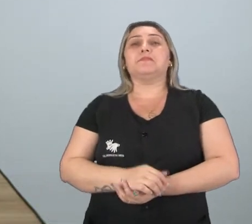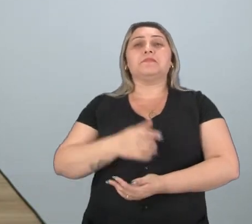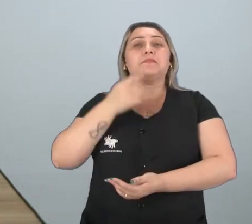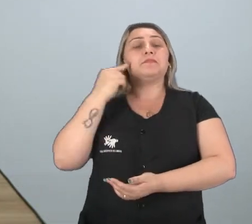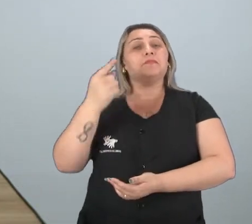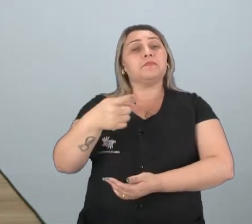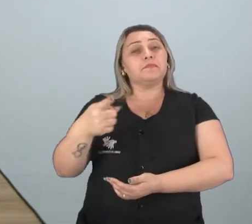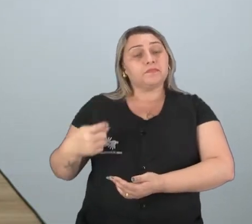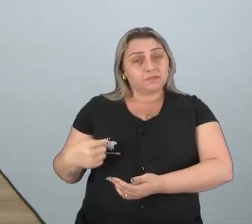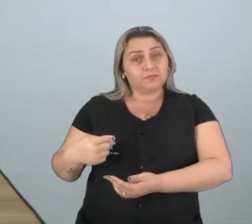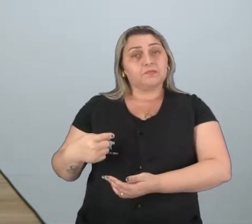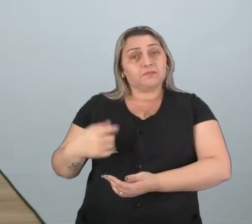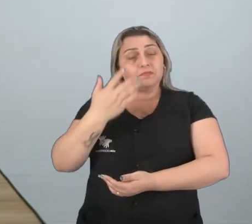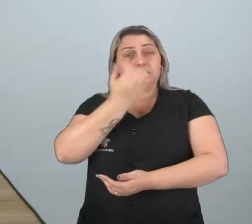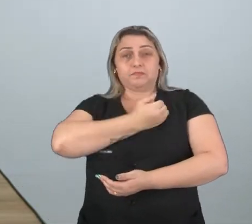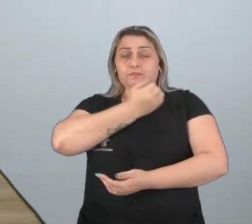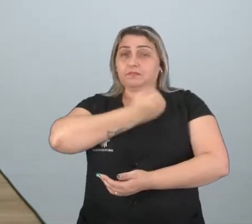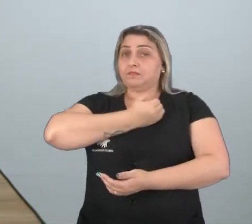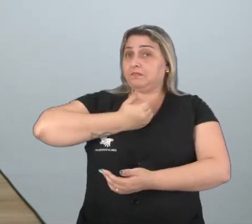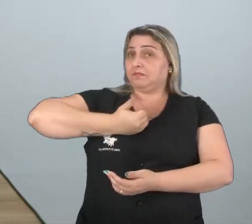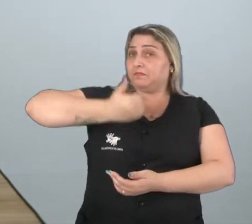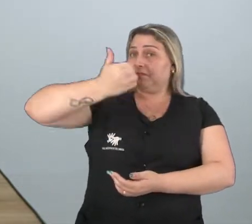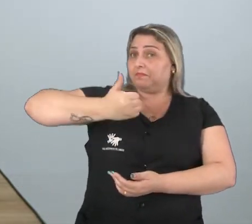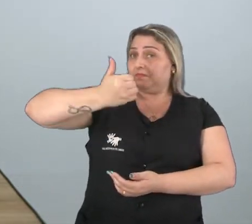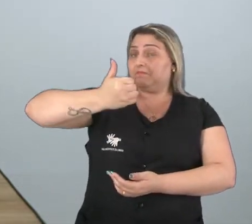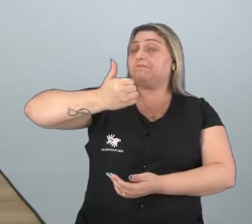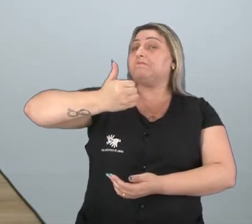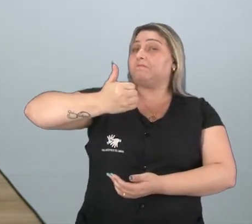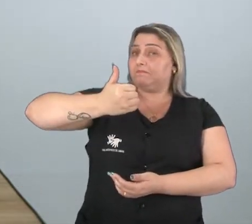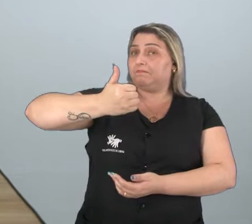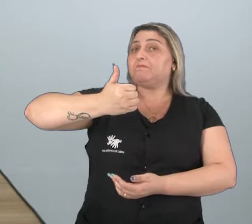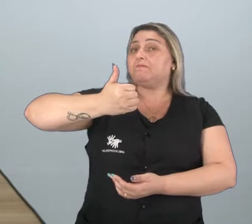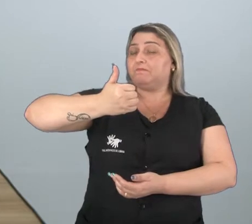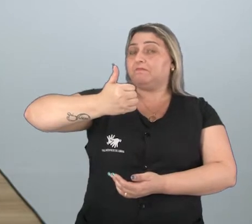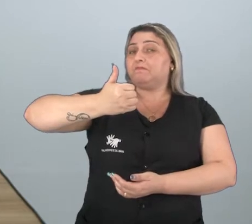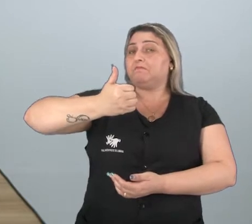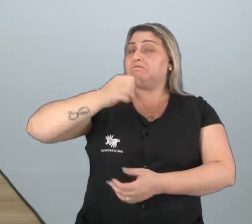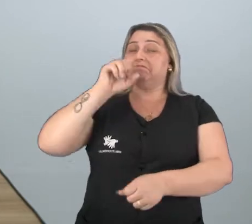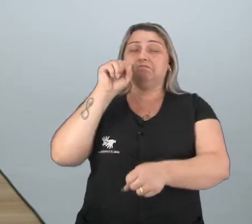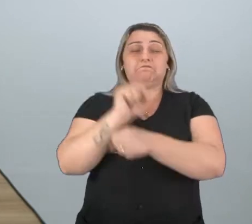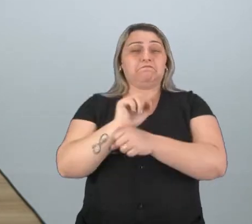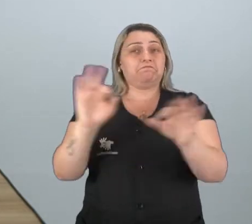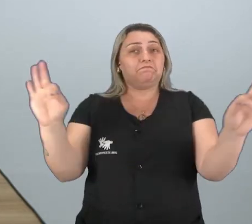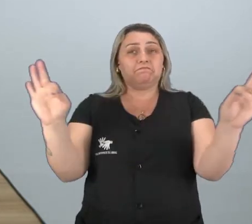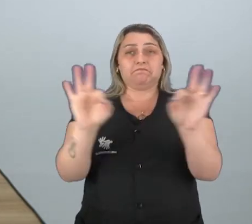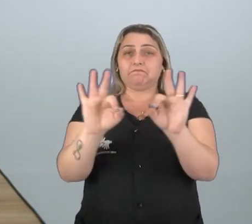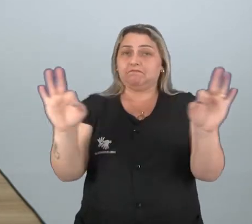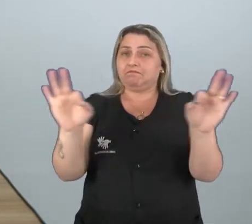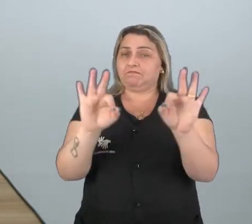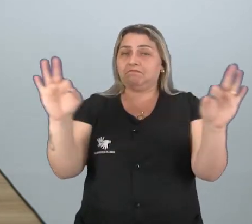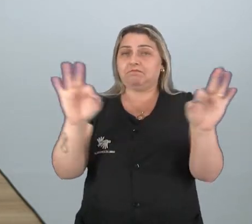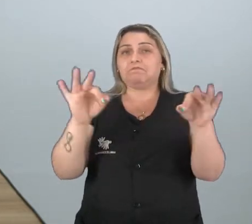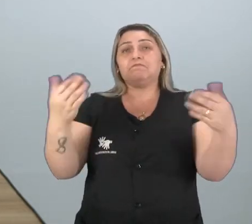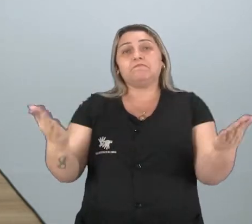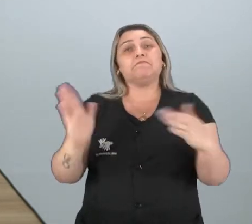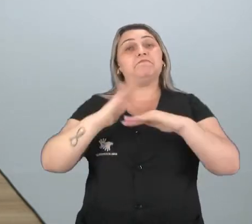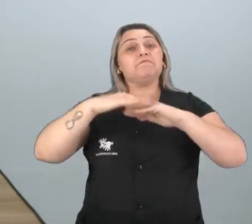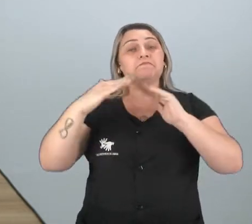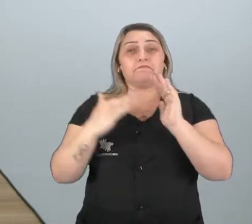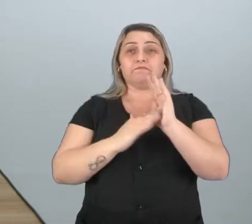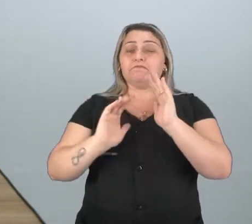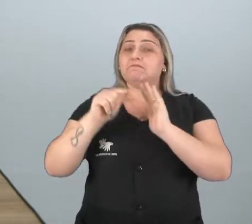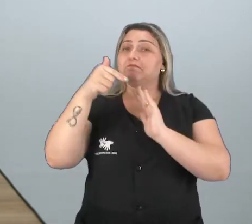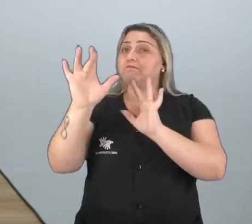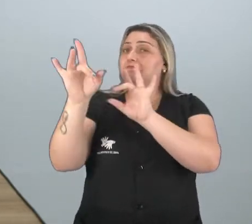ratinho de número 1, o primeiro ratinho. Eu nem esperava mais por ele, afinal, todos os